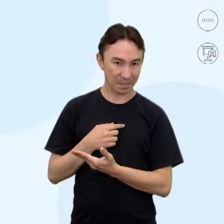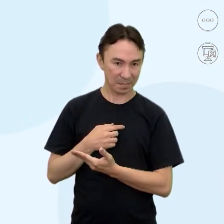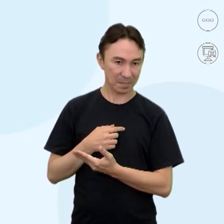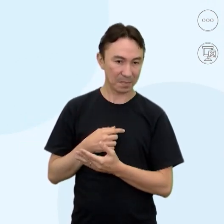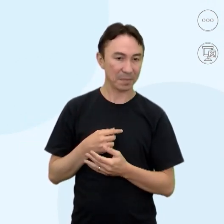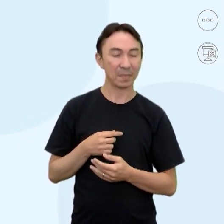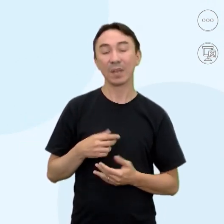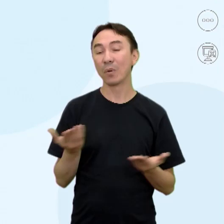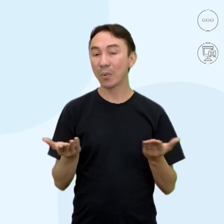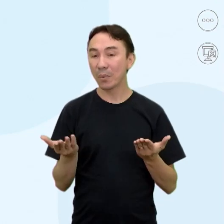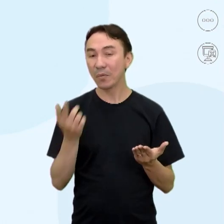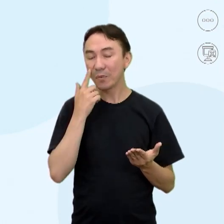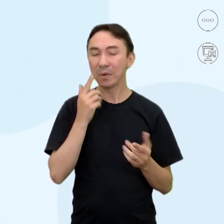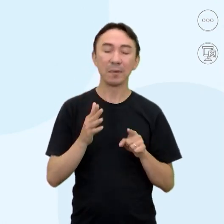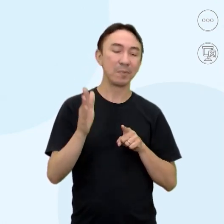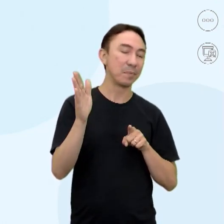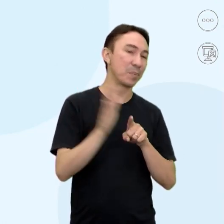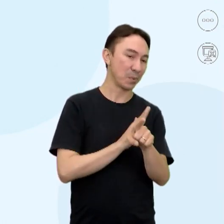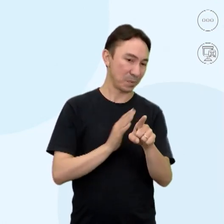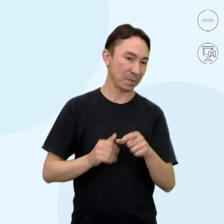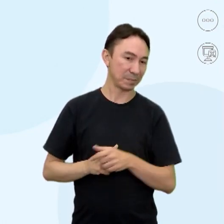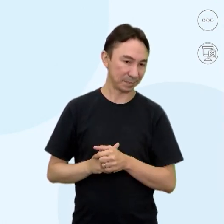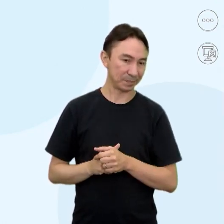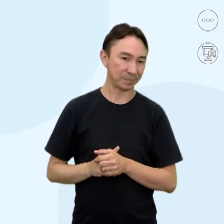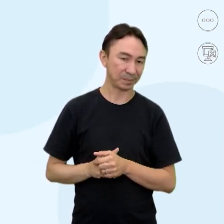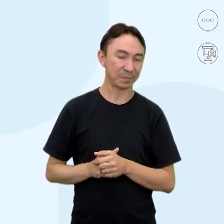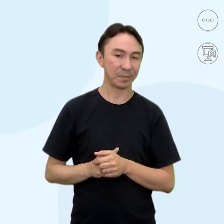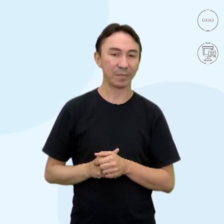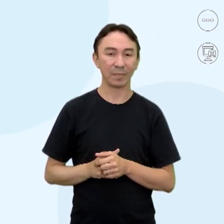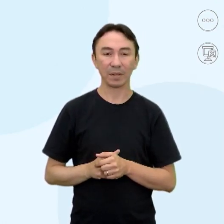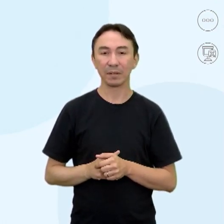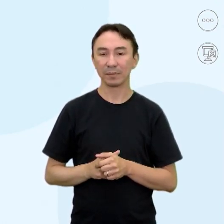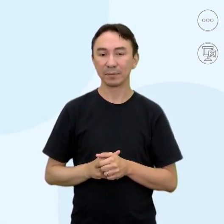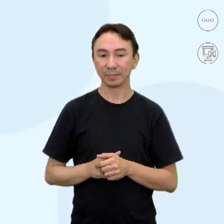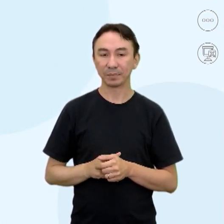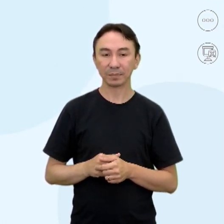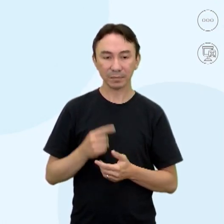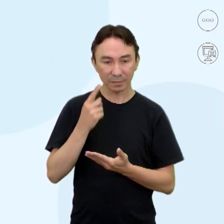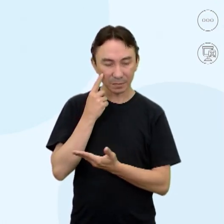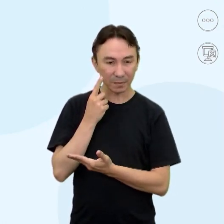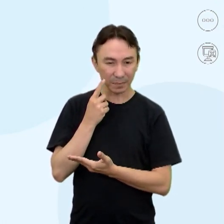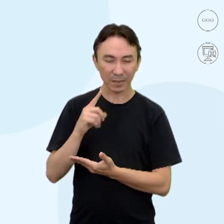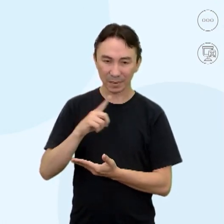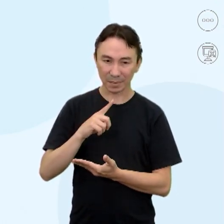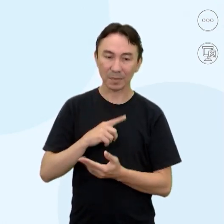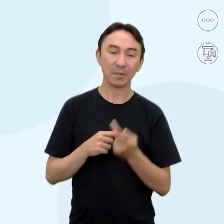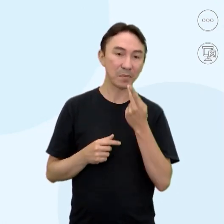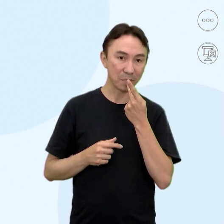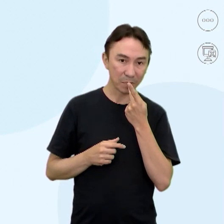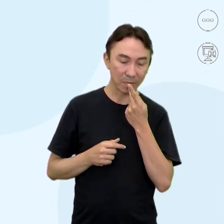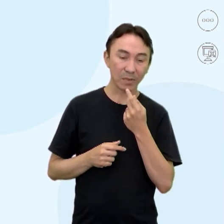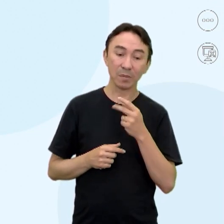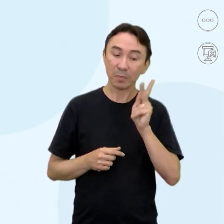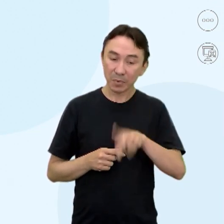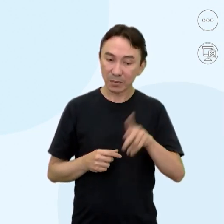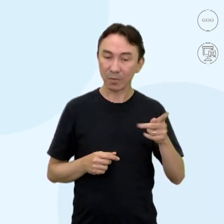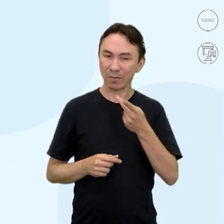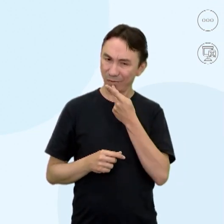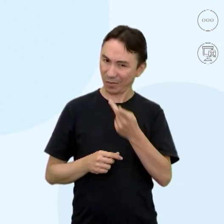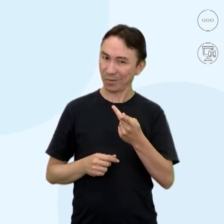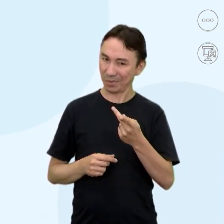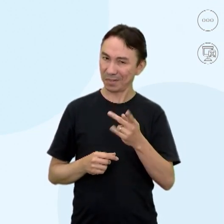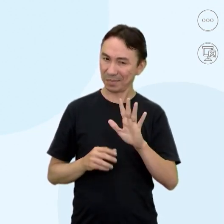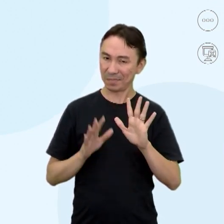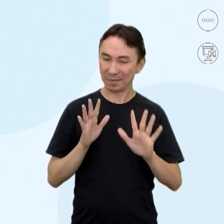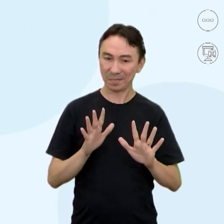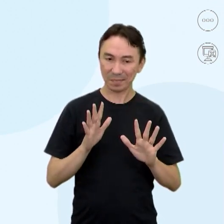26. Então, vamos para uma pergunta, ó. Considerando essa afirmação aí do professor, né? A gente quer saber